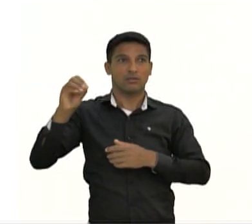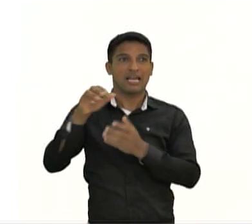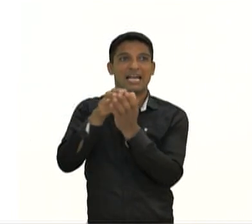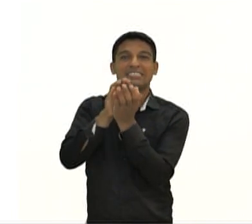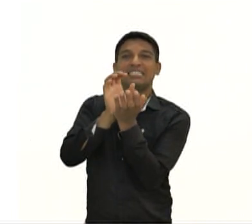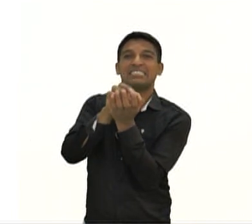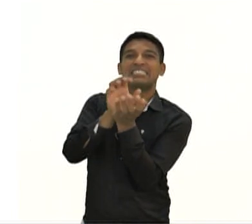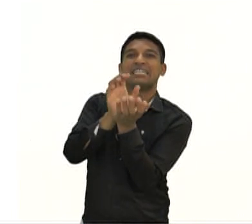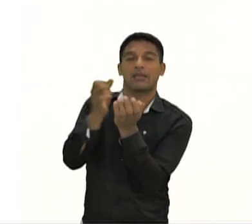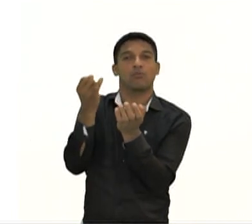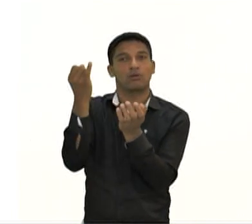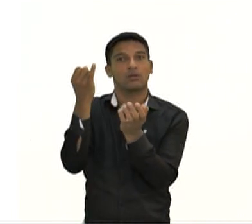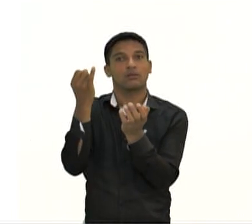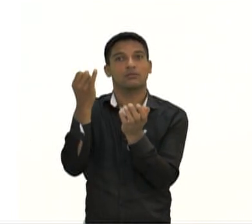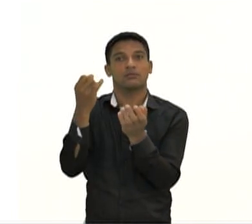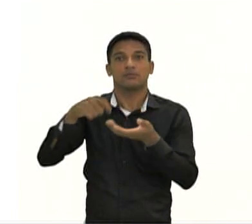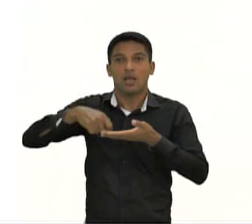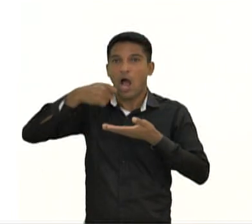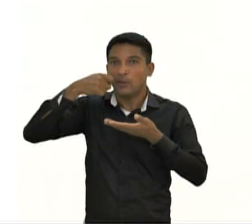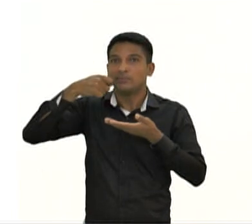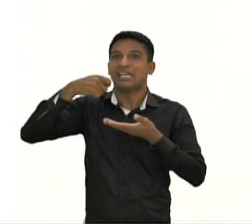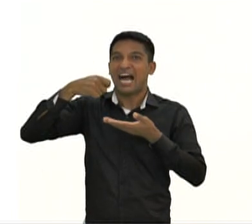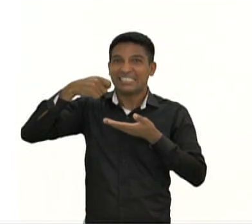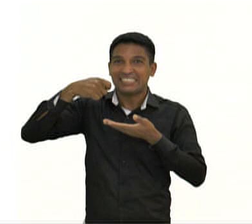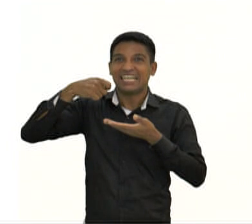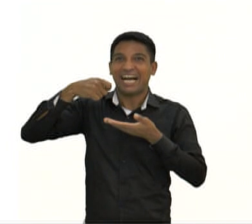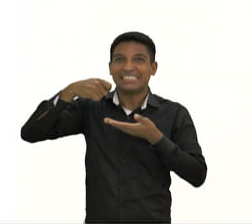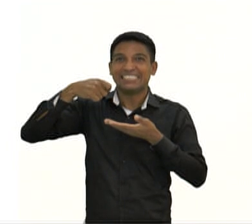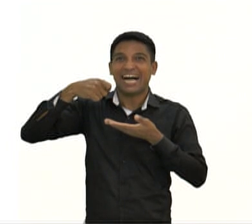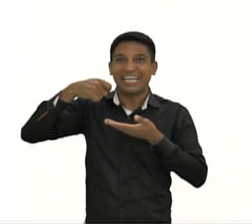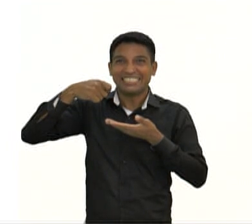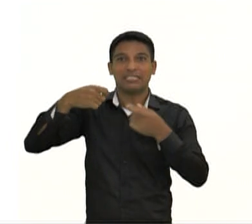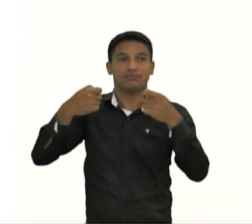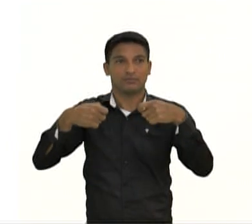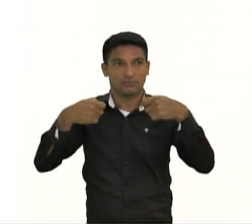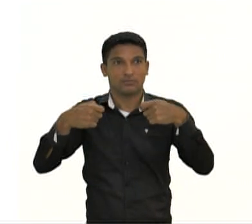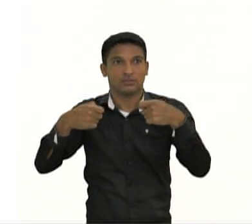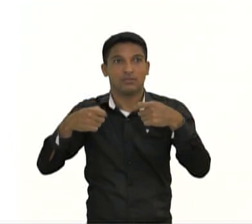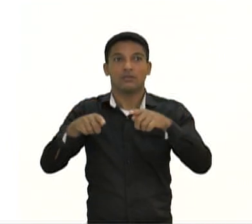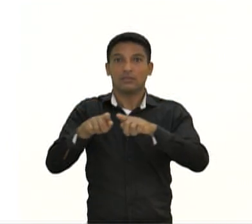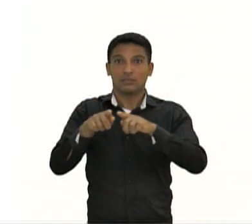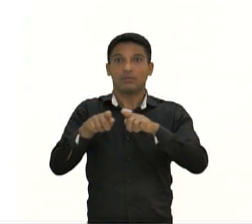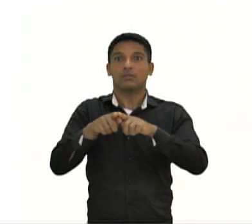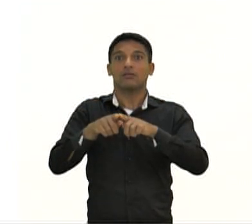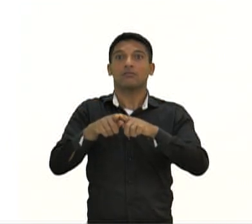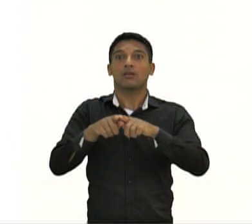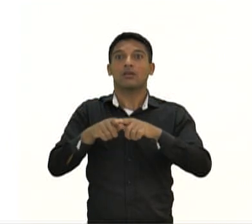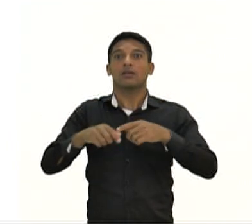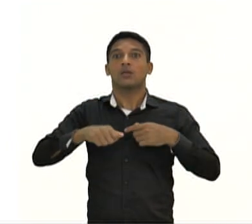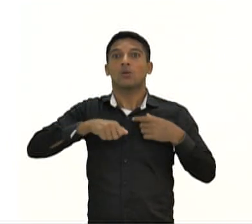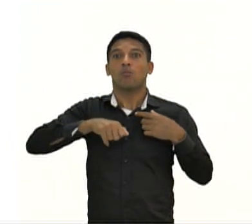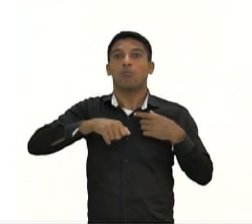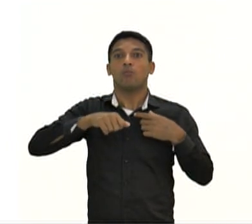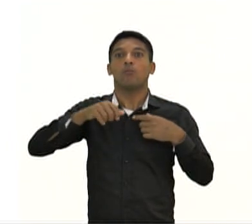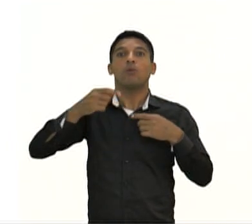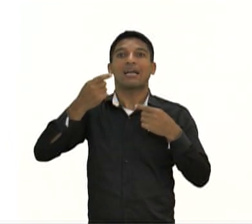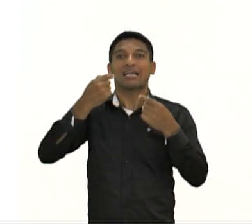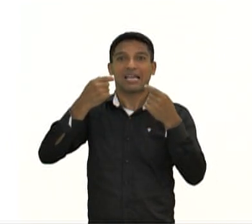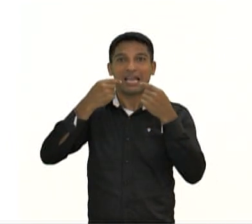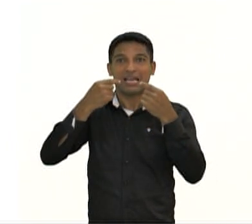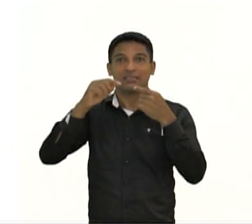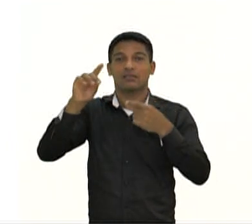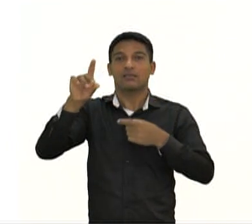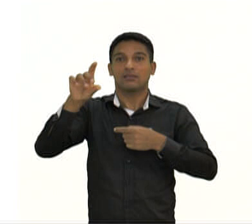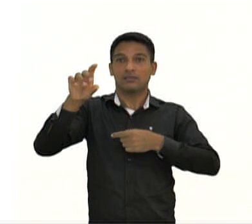quebra mecânica do alimento. E nós temos também a digestão química, que também inicia na boca,